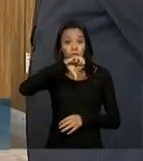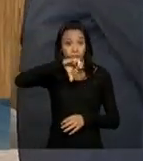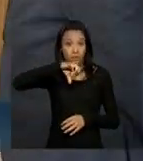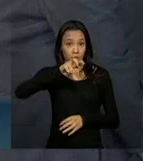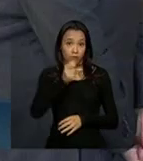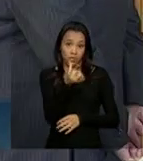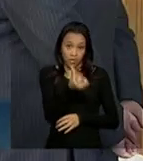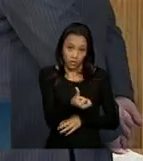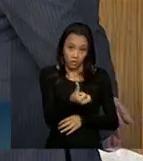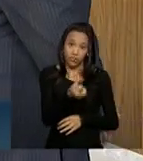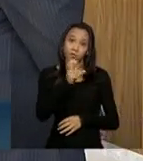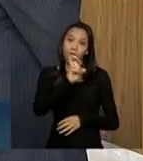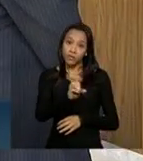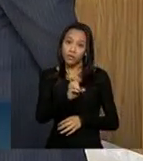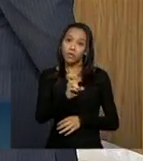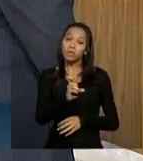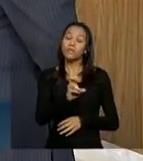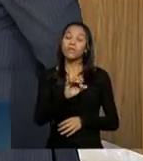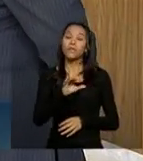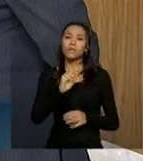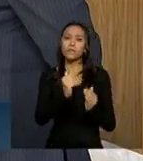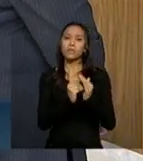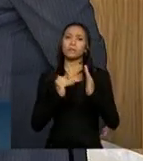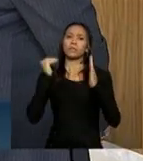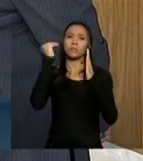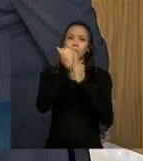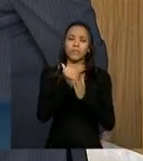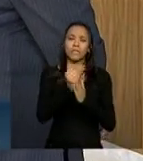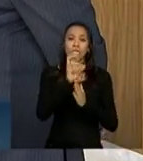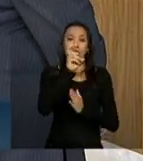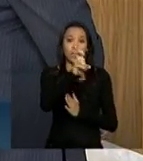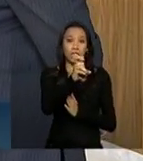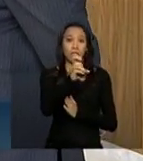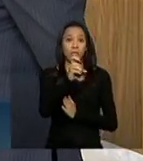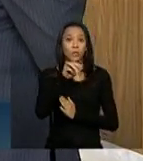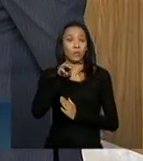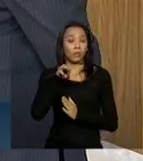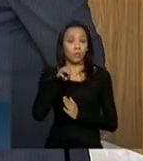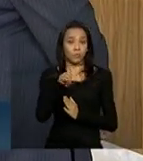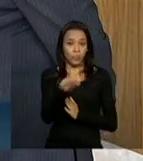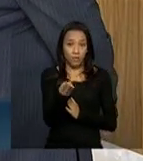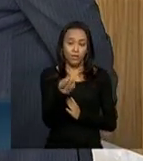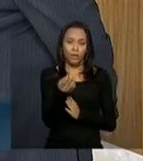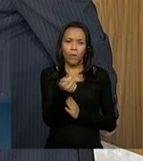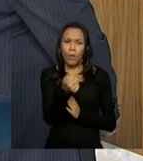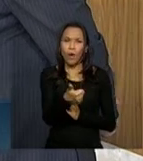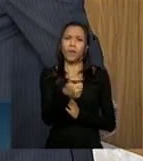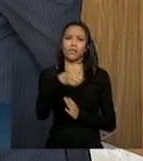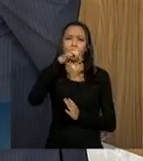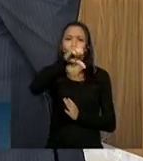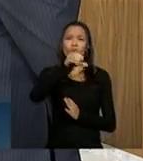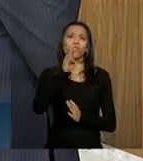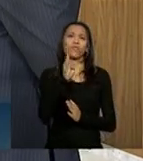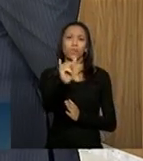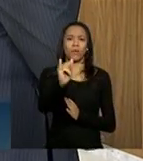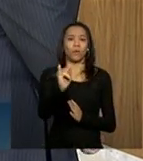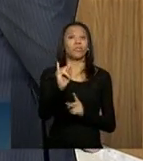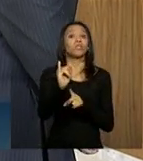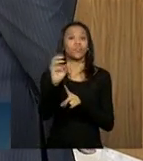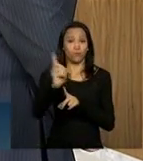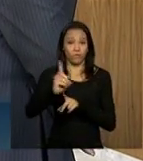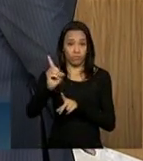65,3%. Passando de 5 bilhões para quase 9 bilhões de